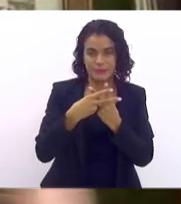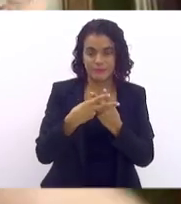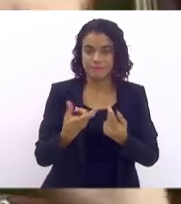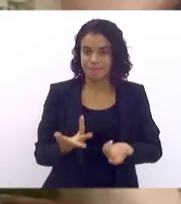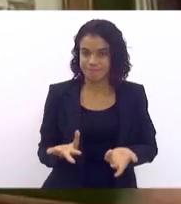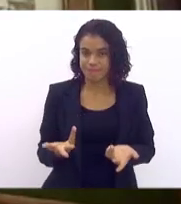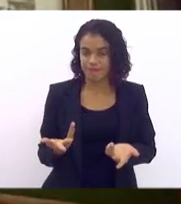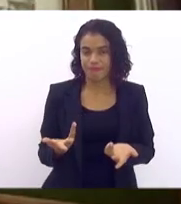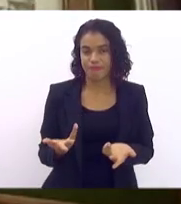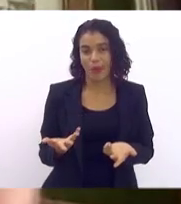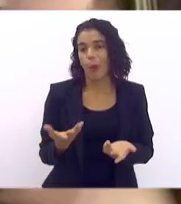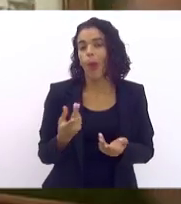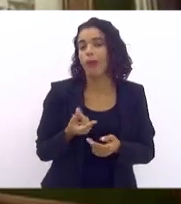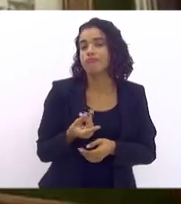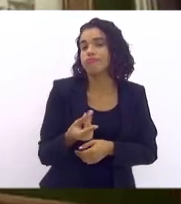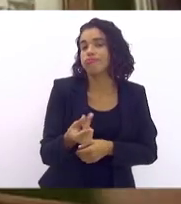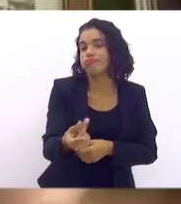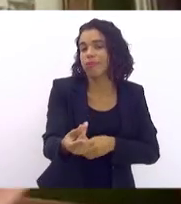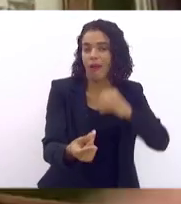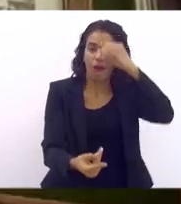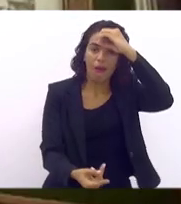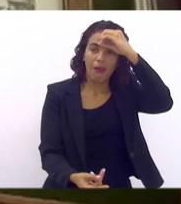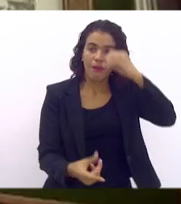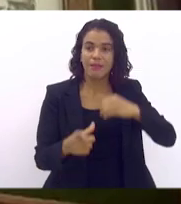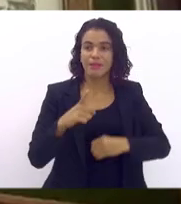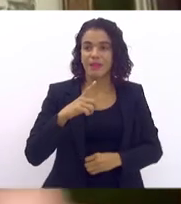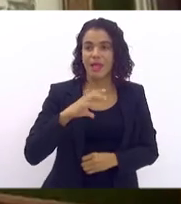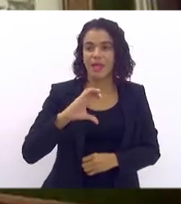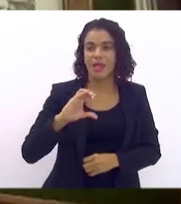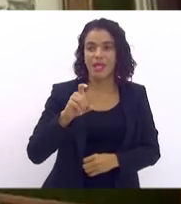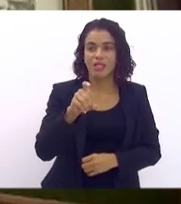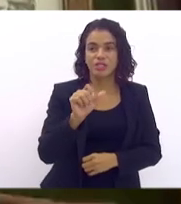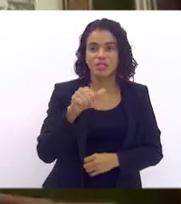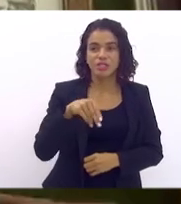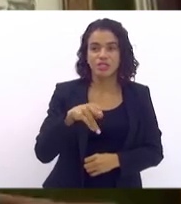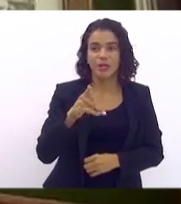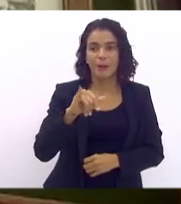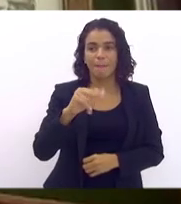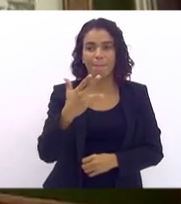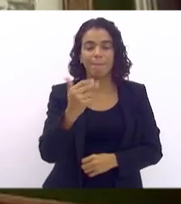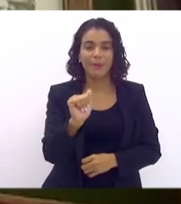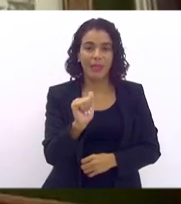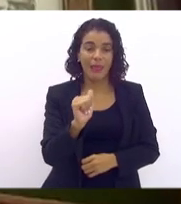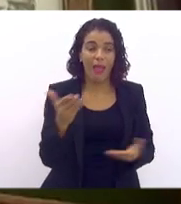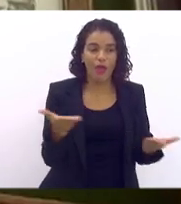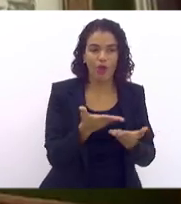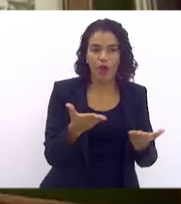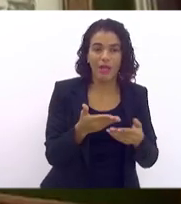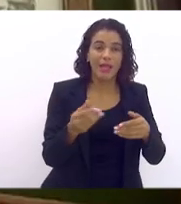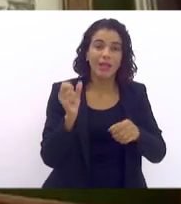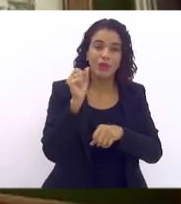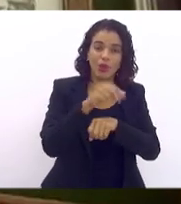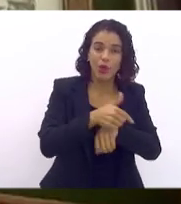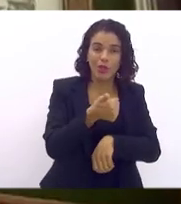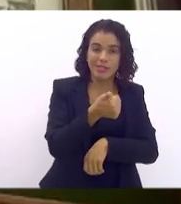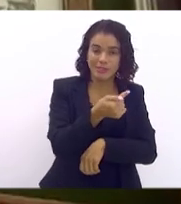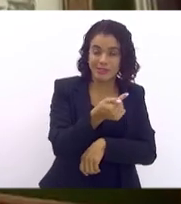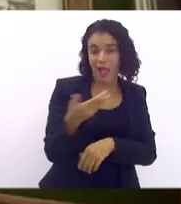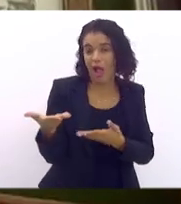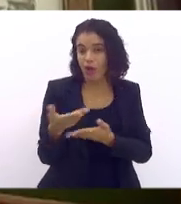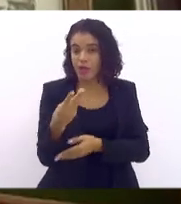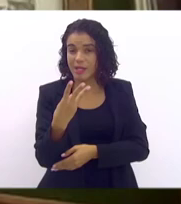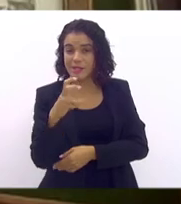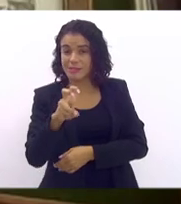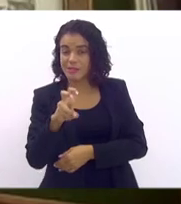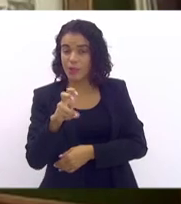o quanto tempo ele vai ficar lá. Nós temos aí até o caso do Champinha, que entrou com 17, com 35 ainda não saiu. Então, assim, é tudo